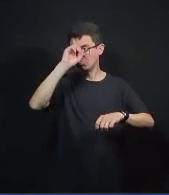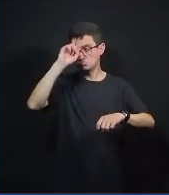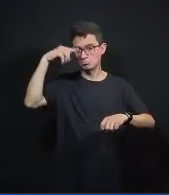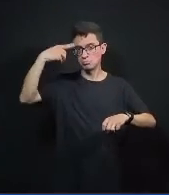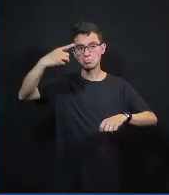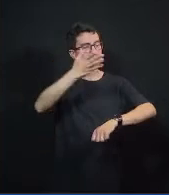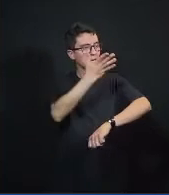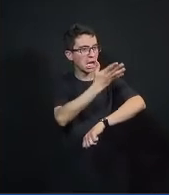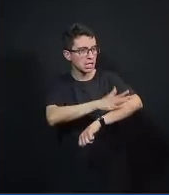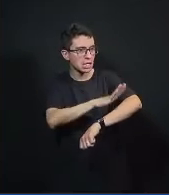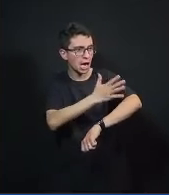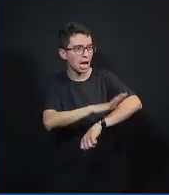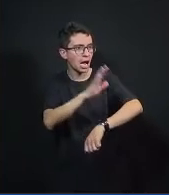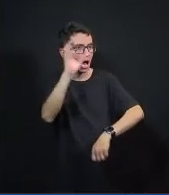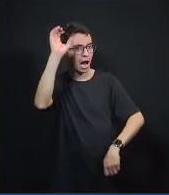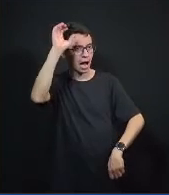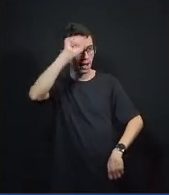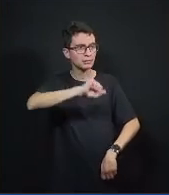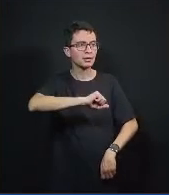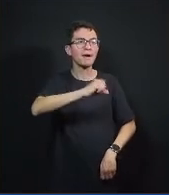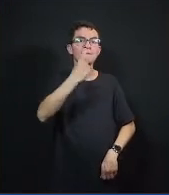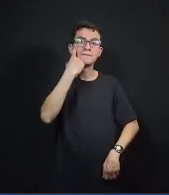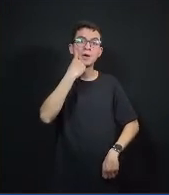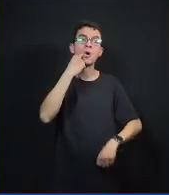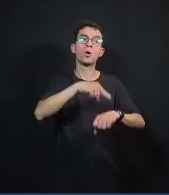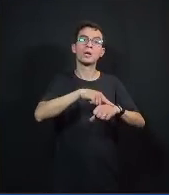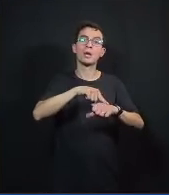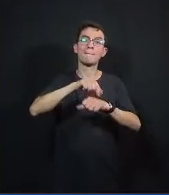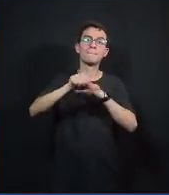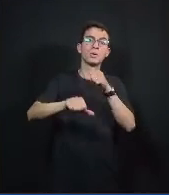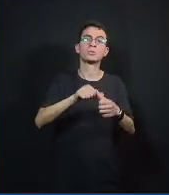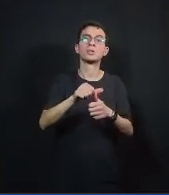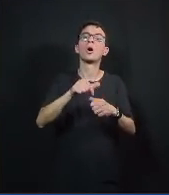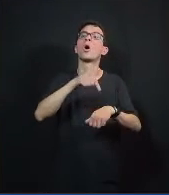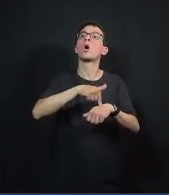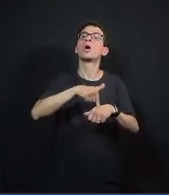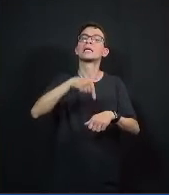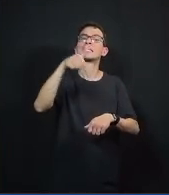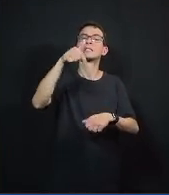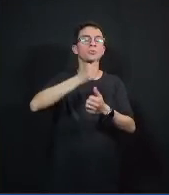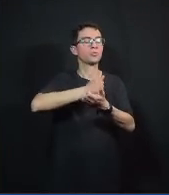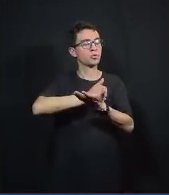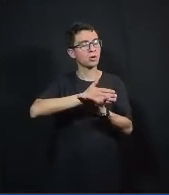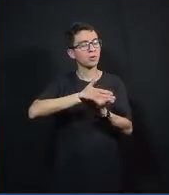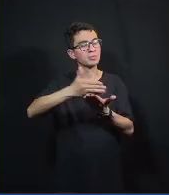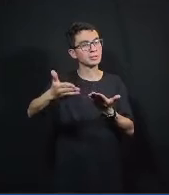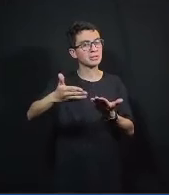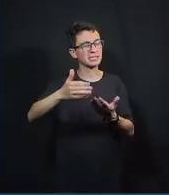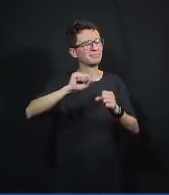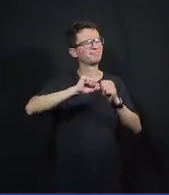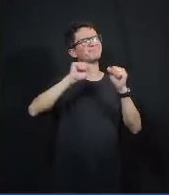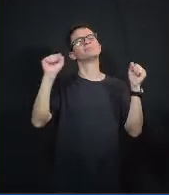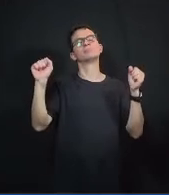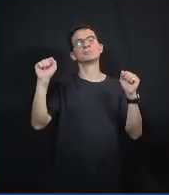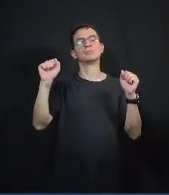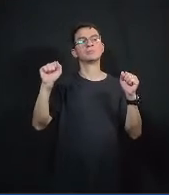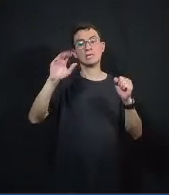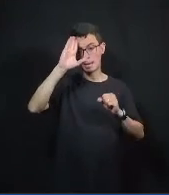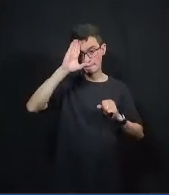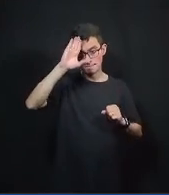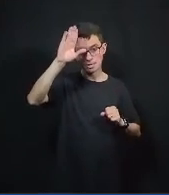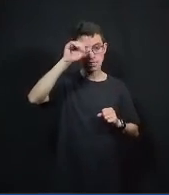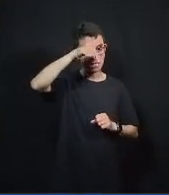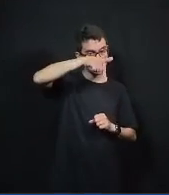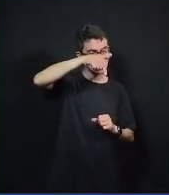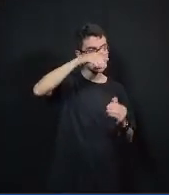eleição. Fique atento, o horário de votação mudou, ele agora inicia às 7 horas da manhã e terão para preferência para votar entre 7 e